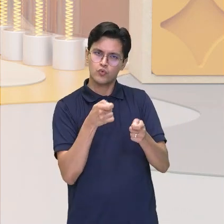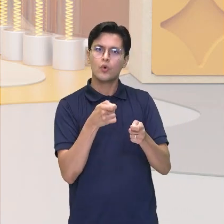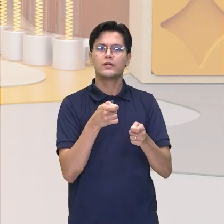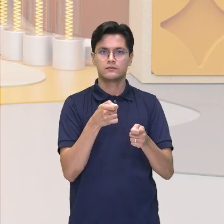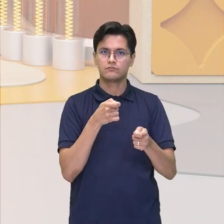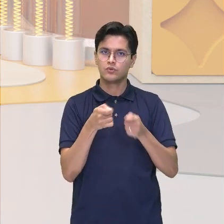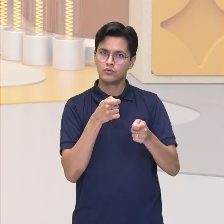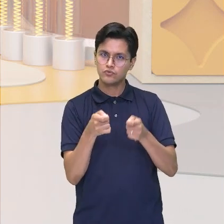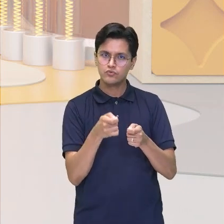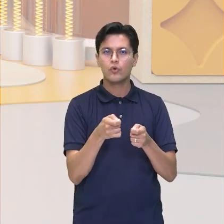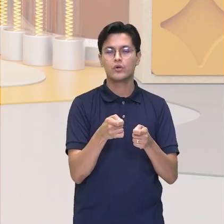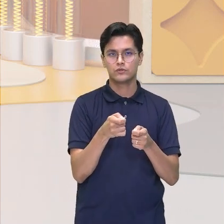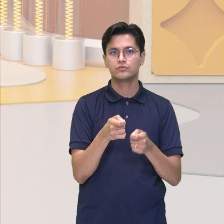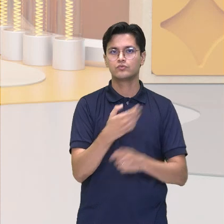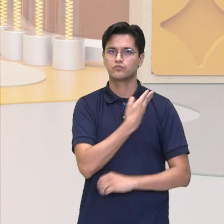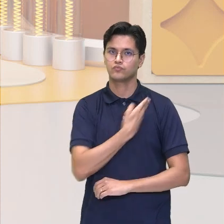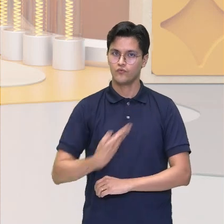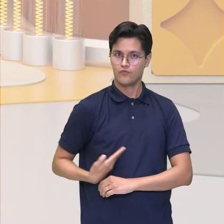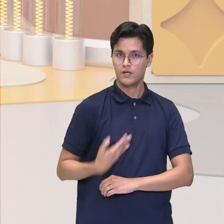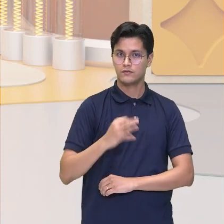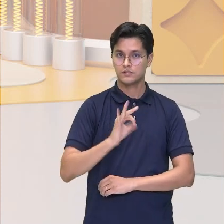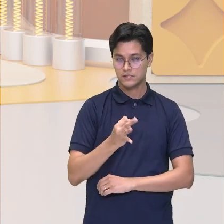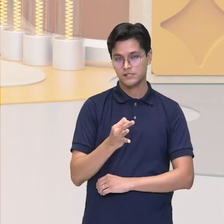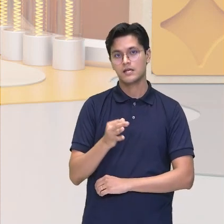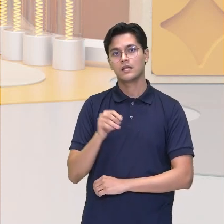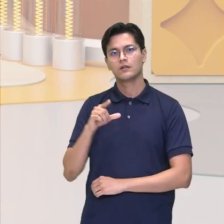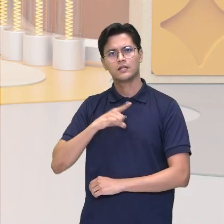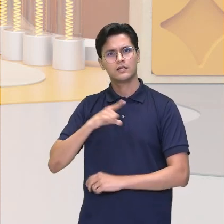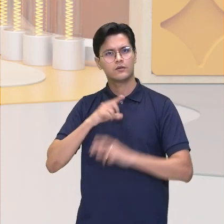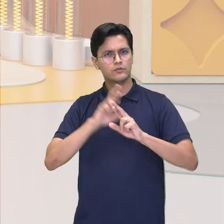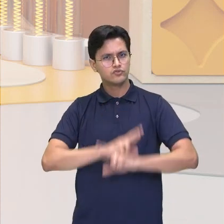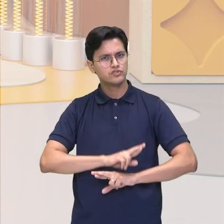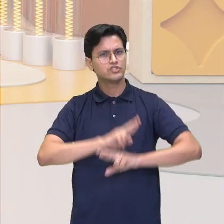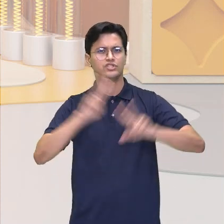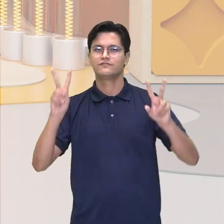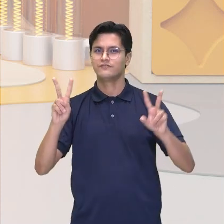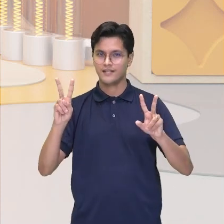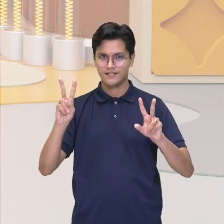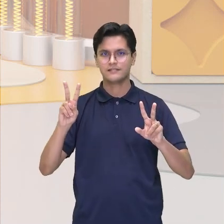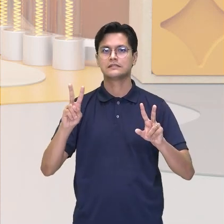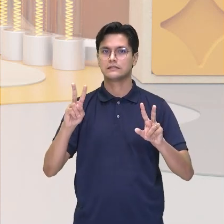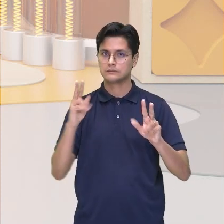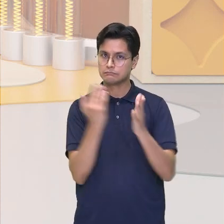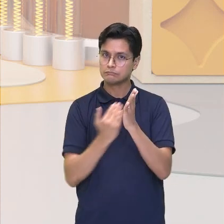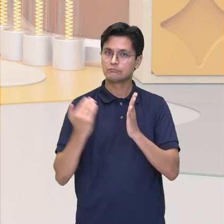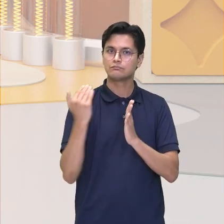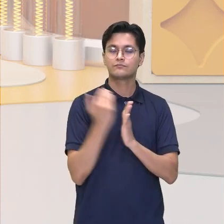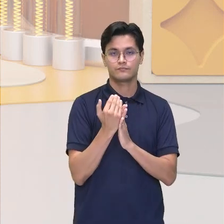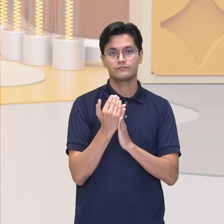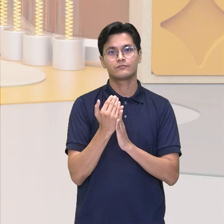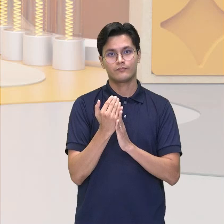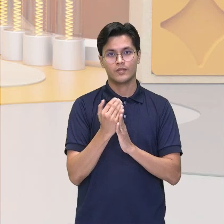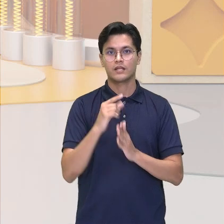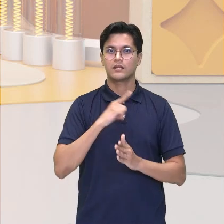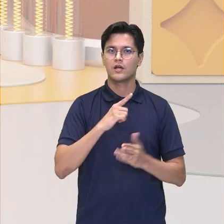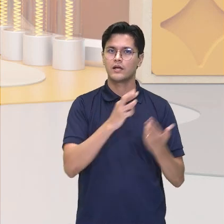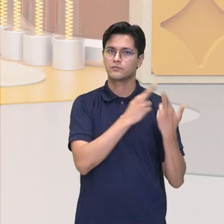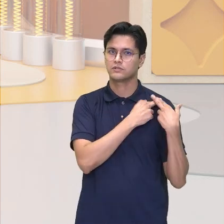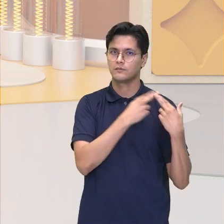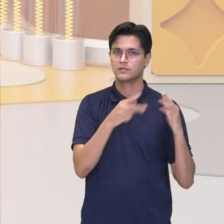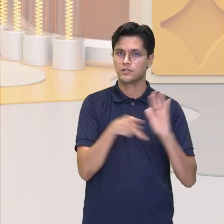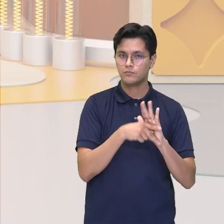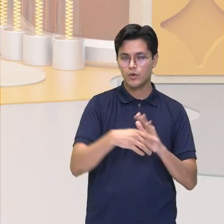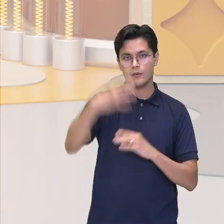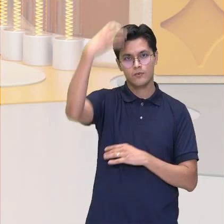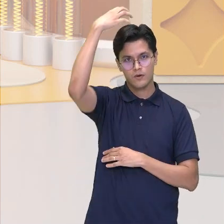percebam aqui uma diferença muito clara, uma disparidade gritante entre o papel do monarca, dos reis